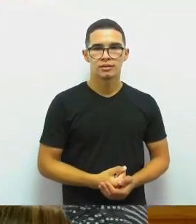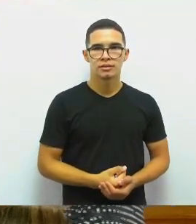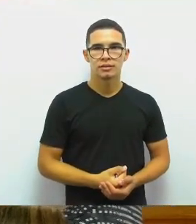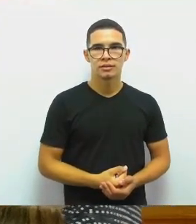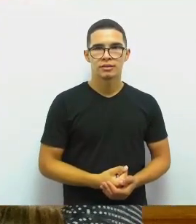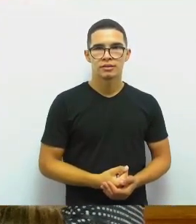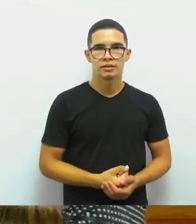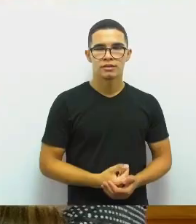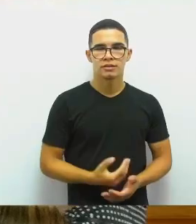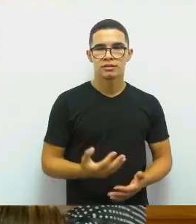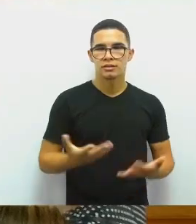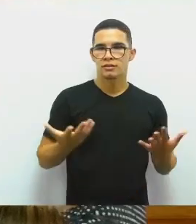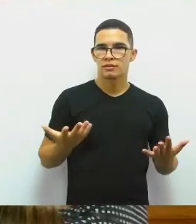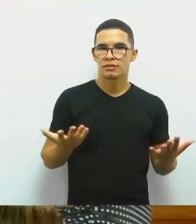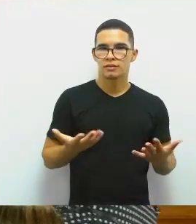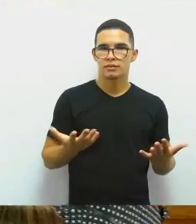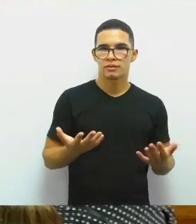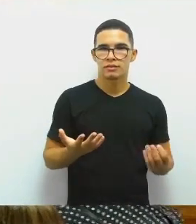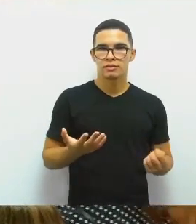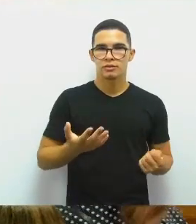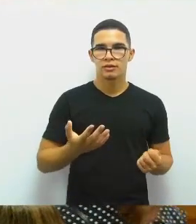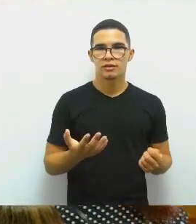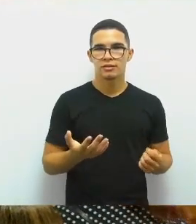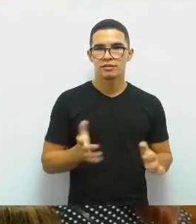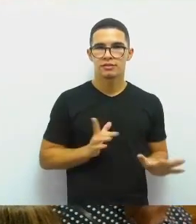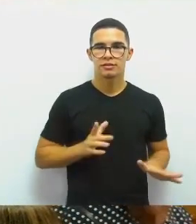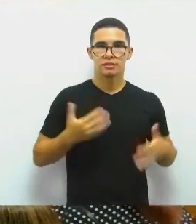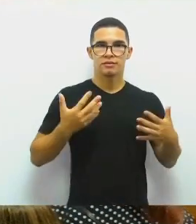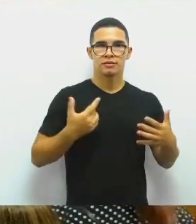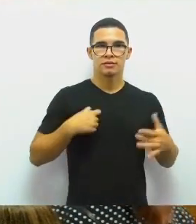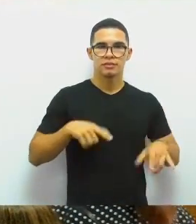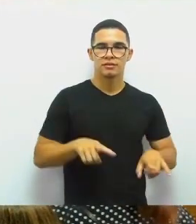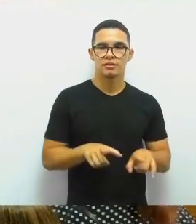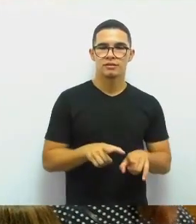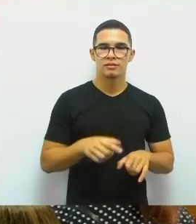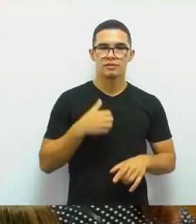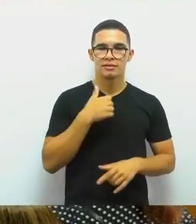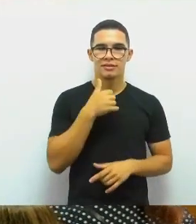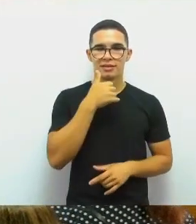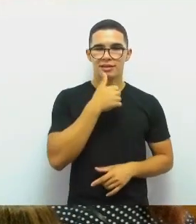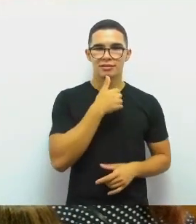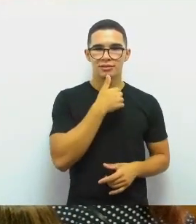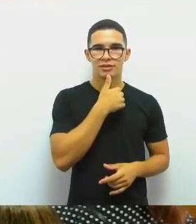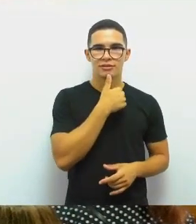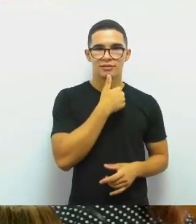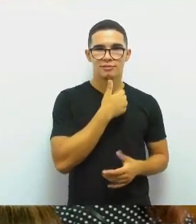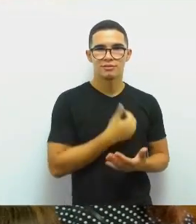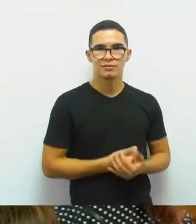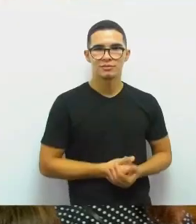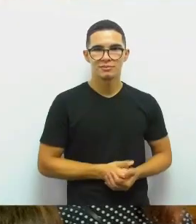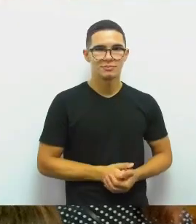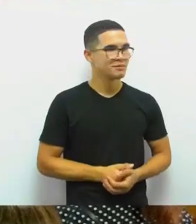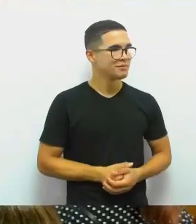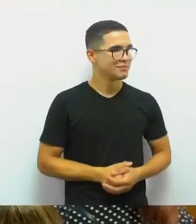que realmente nos pegou de surpresa e nos traz muita tristeza.